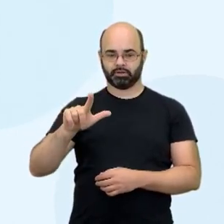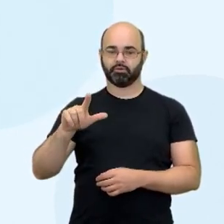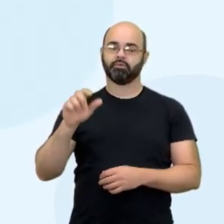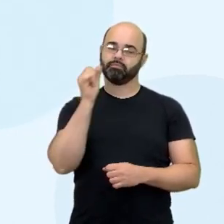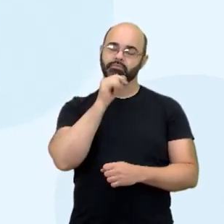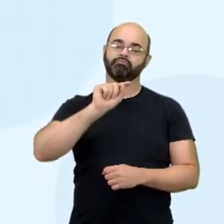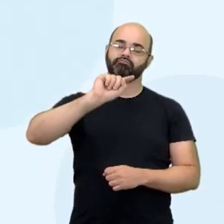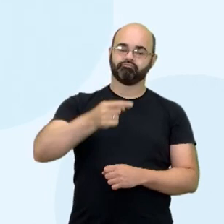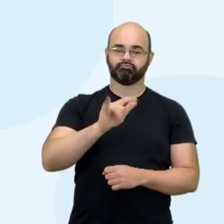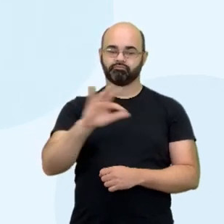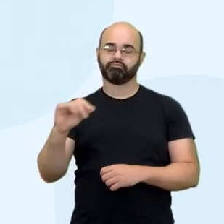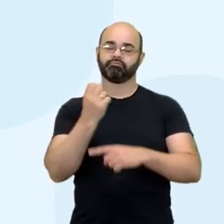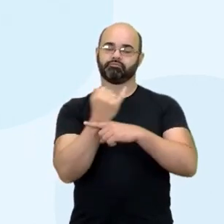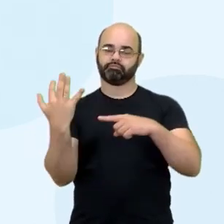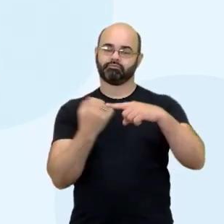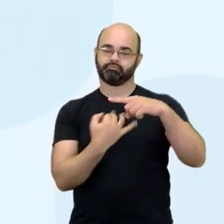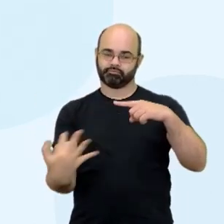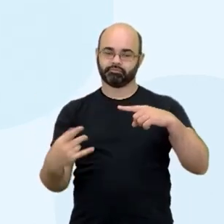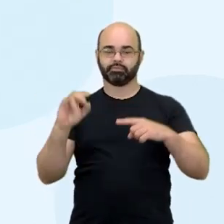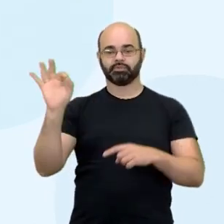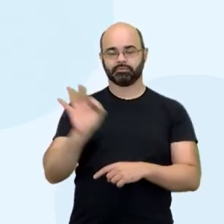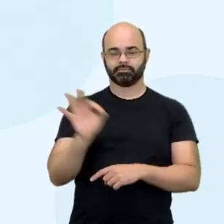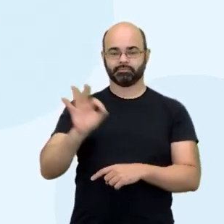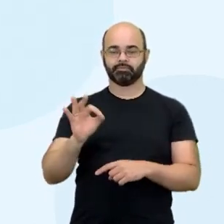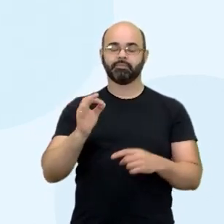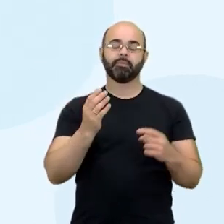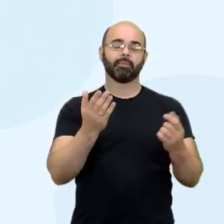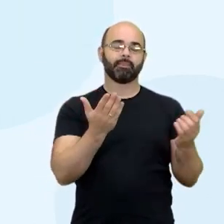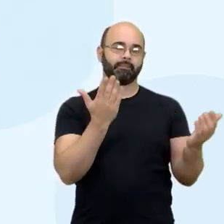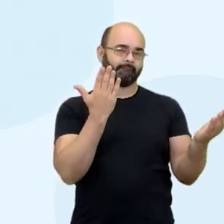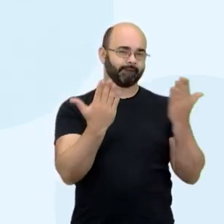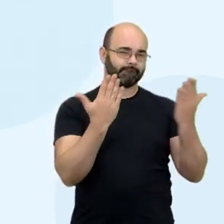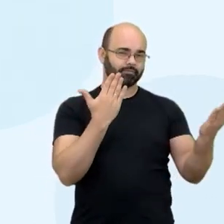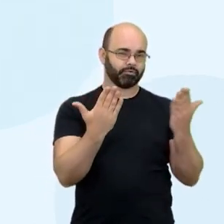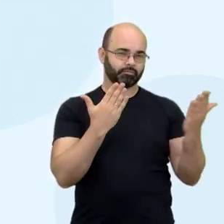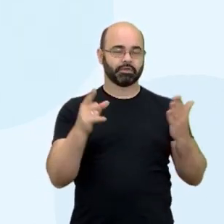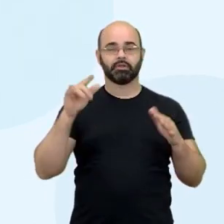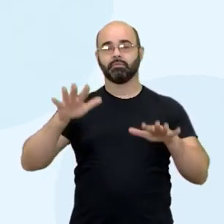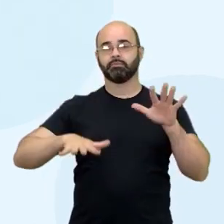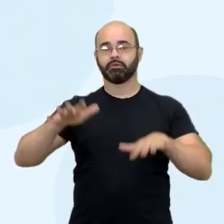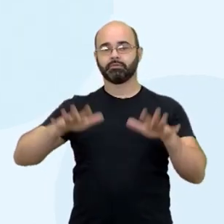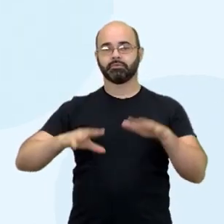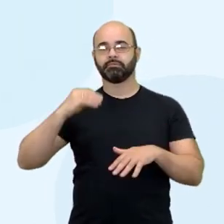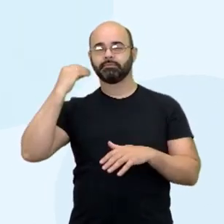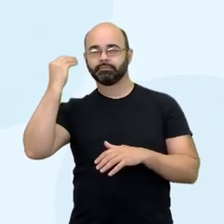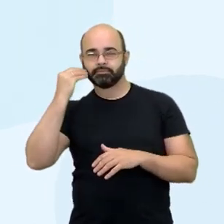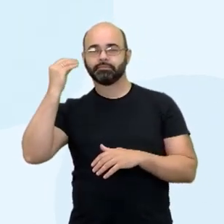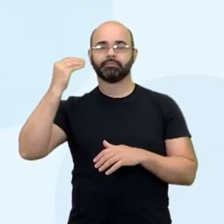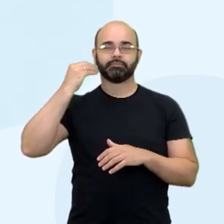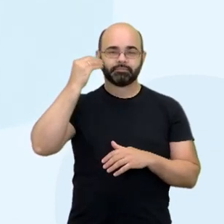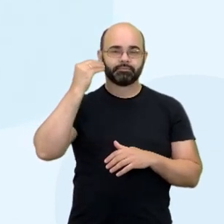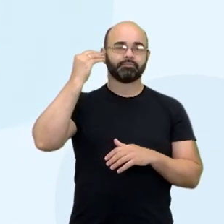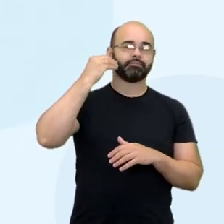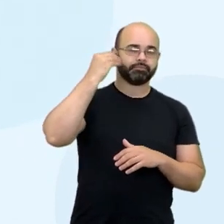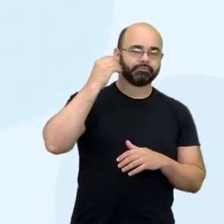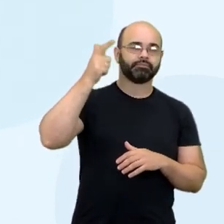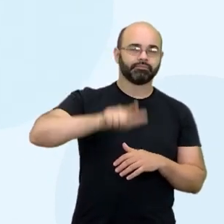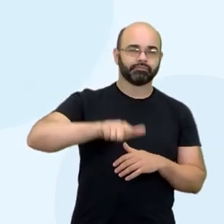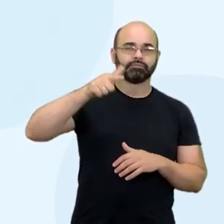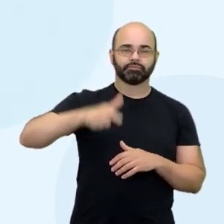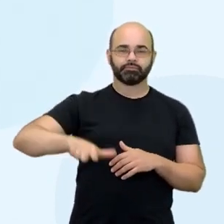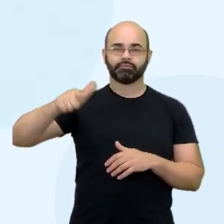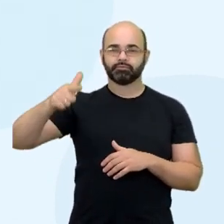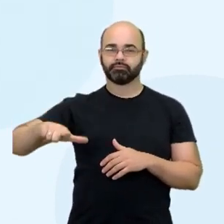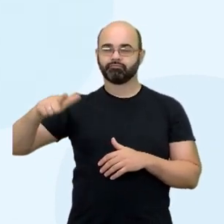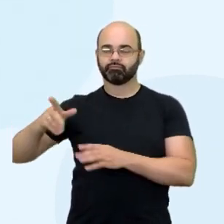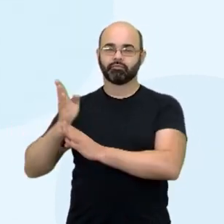e percentual. E comparar esse número com a probabilidade obtida por meio de experimentos sucessivos, reconhecendo